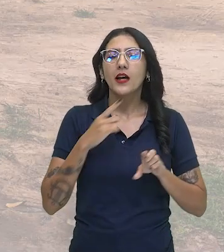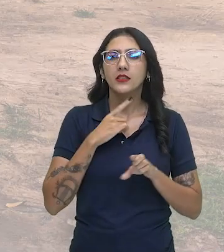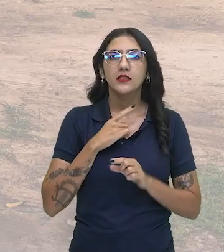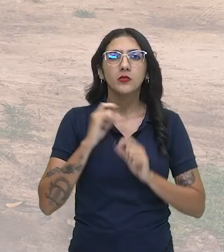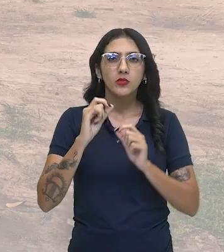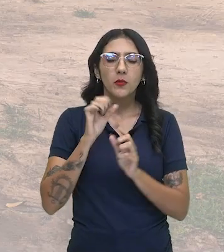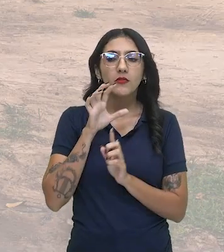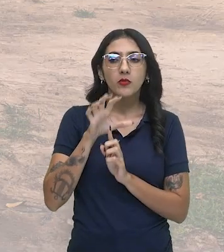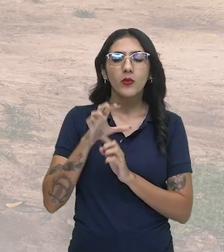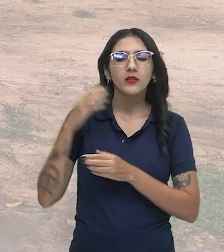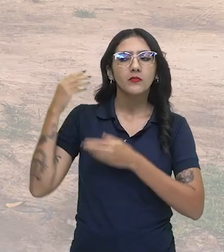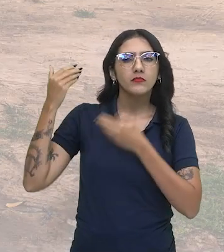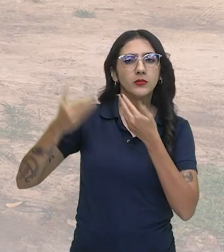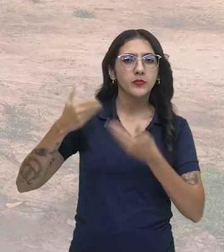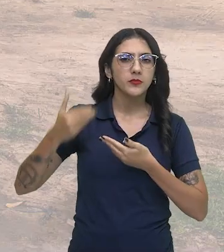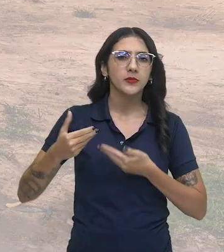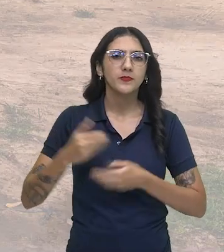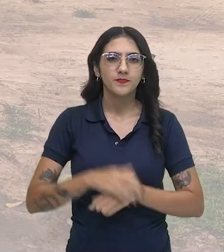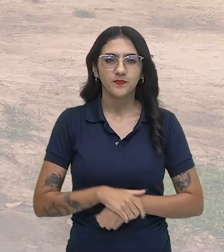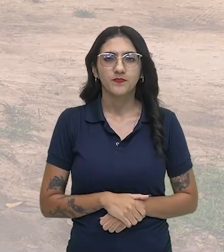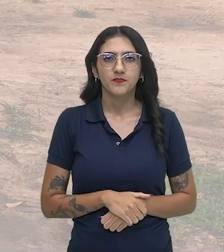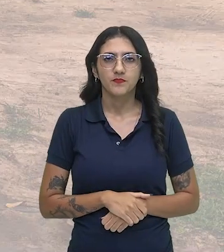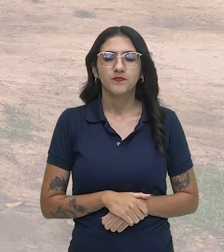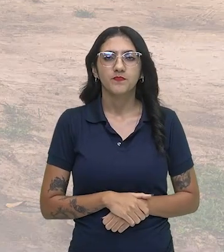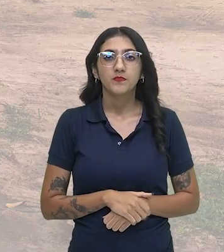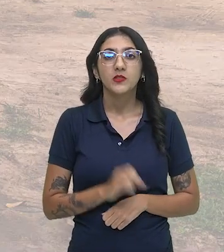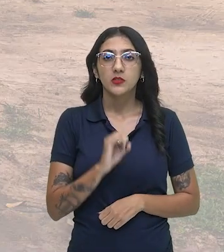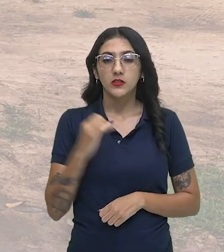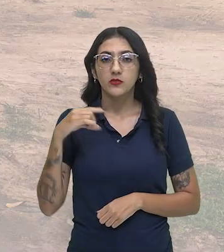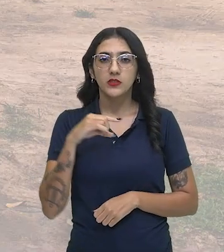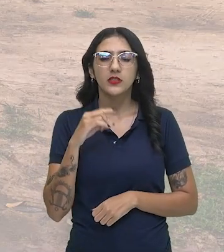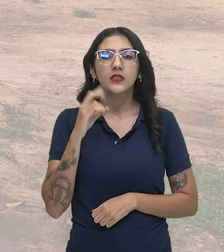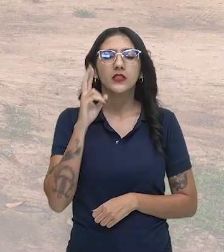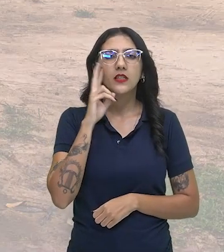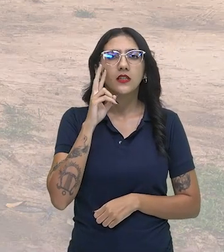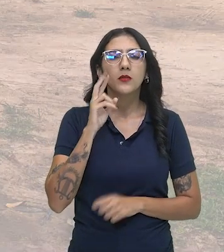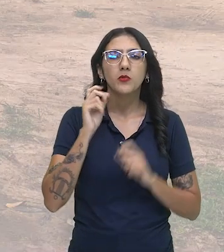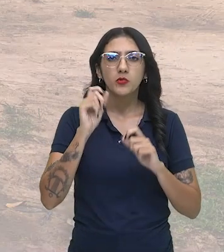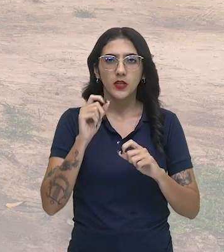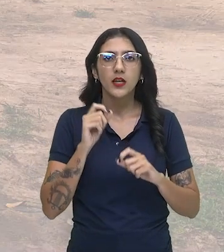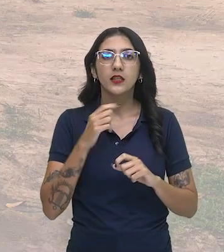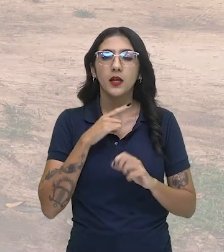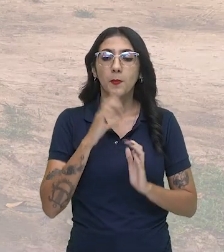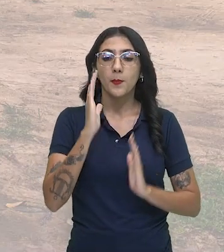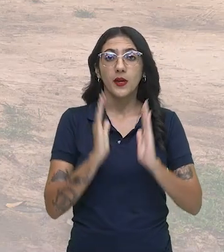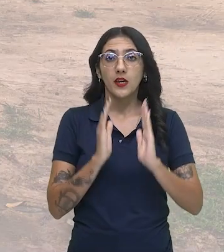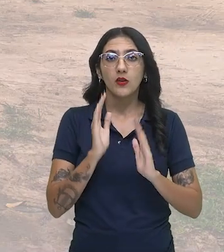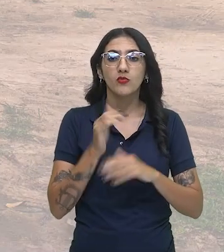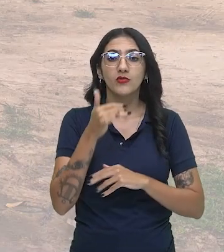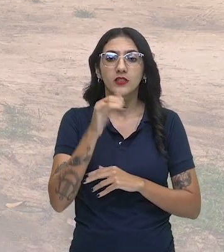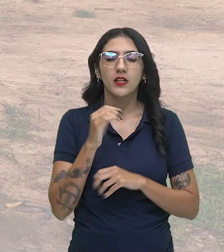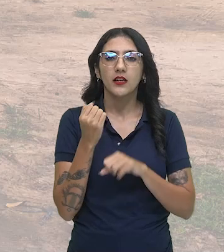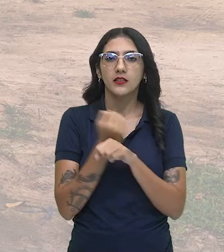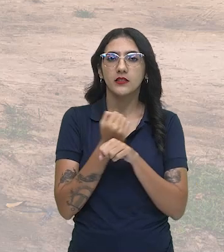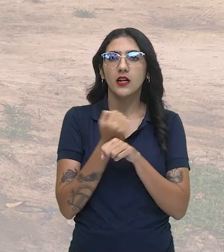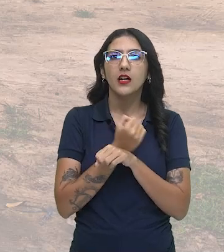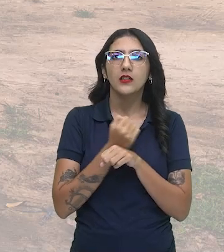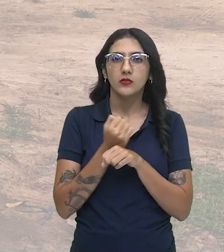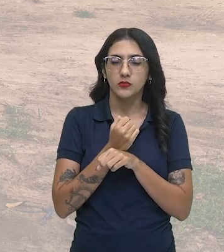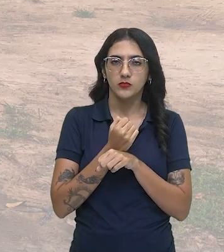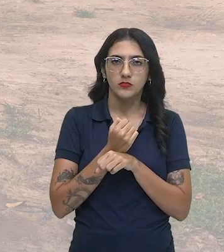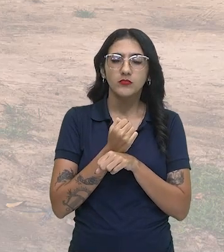Isso, ao longo do tempo, para quem não lembra, né, o censo demográfico ele é feito de 10 em 10 anos aqui no Brasil. Olha só que legal. E a gente vai fazer uma